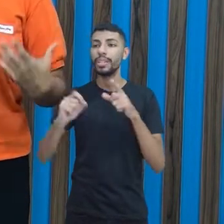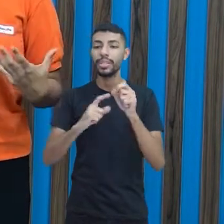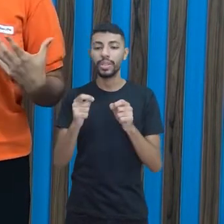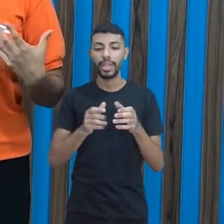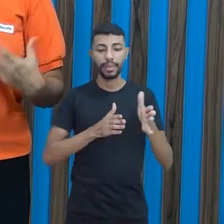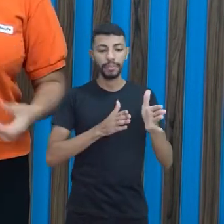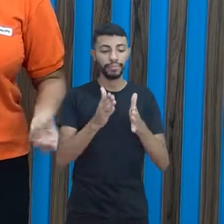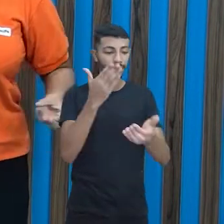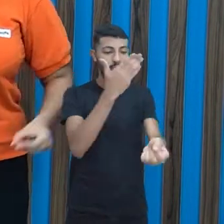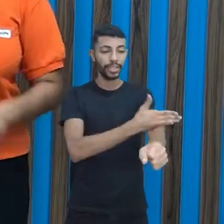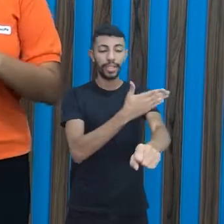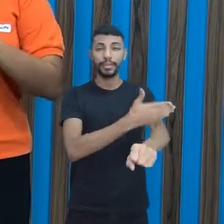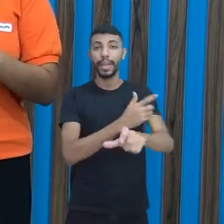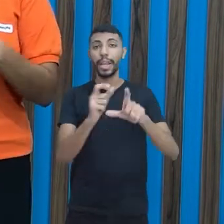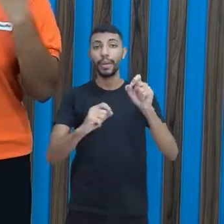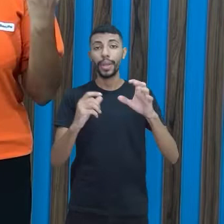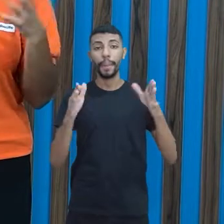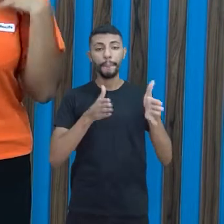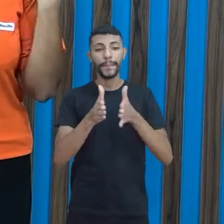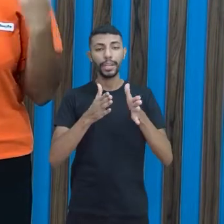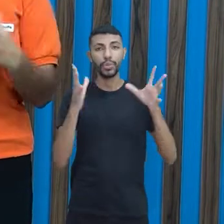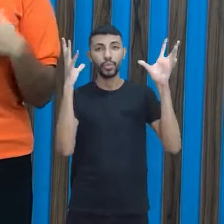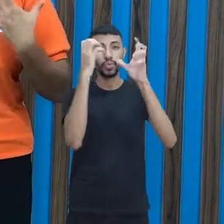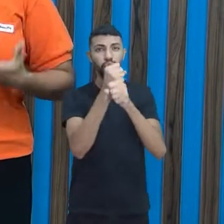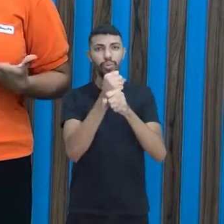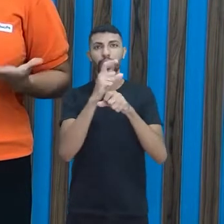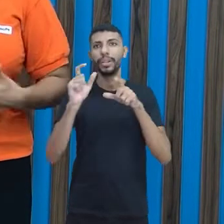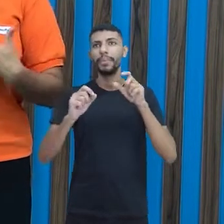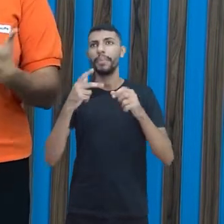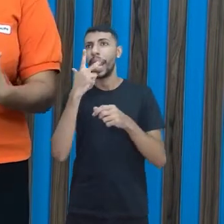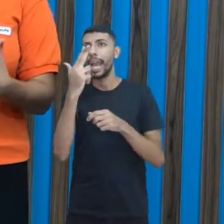escuridão. Como se todo o conhecimento deixasse de ter sido